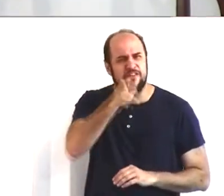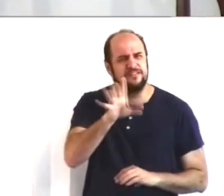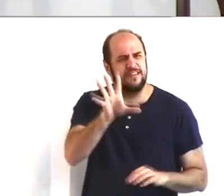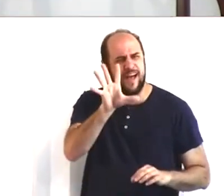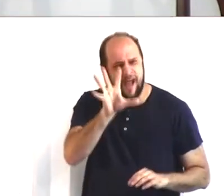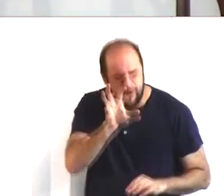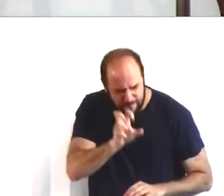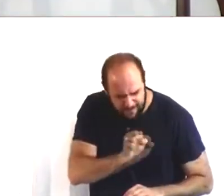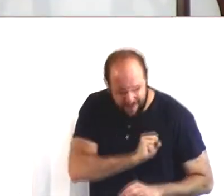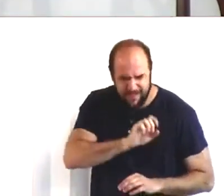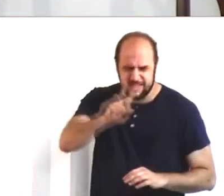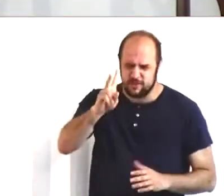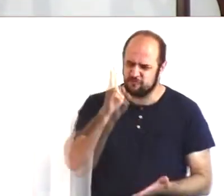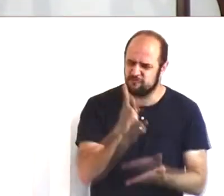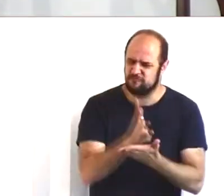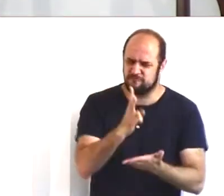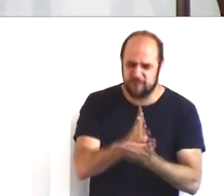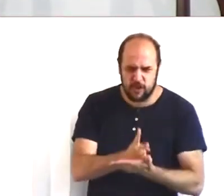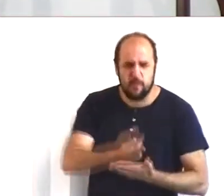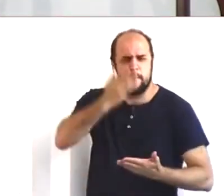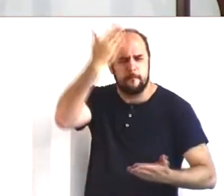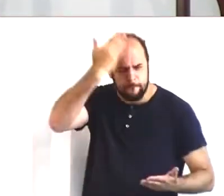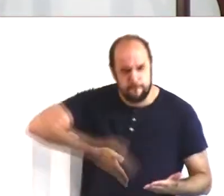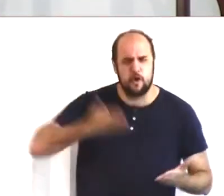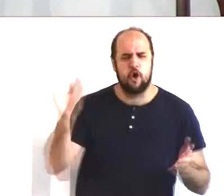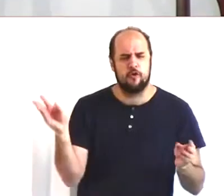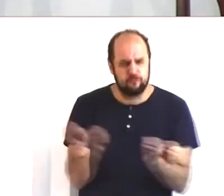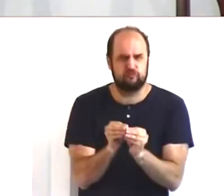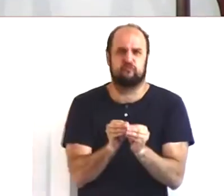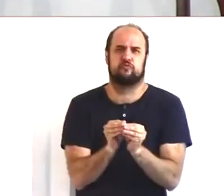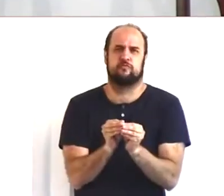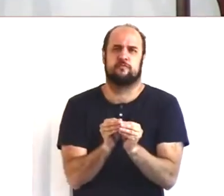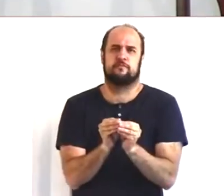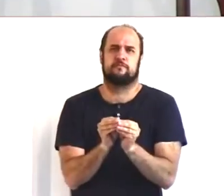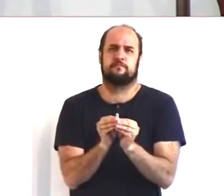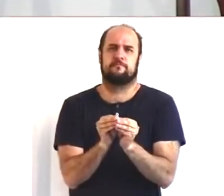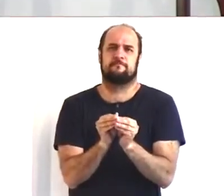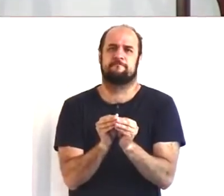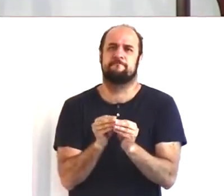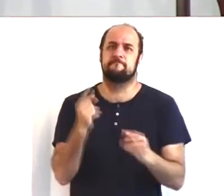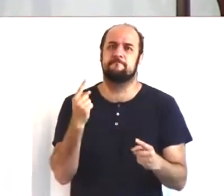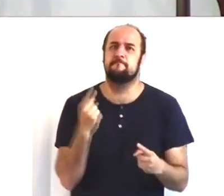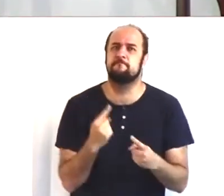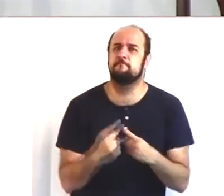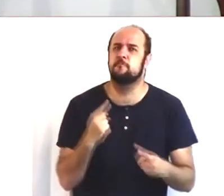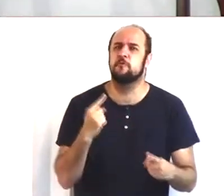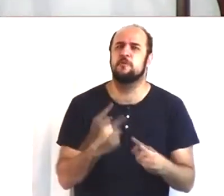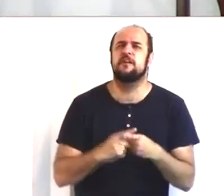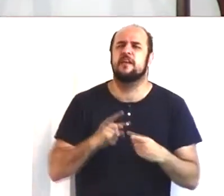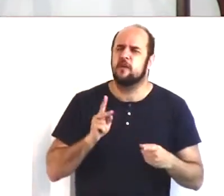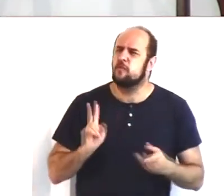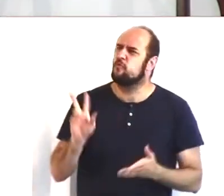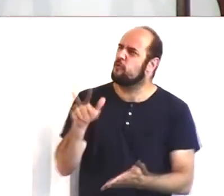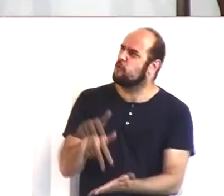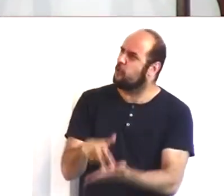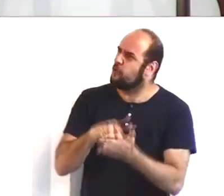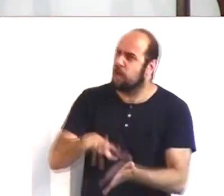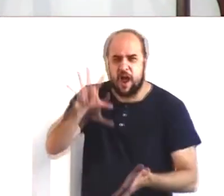nas provações, porque o amor a Deus nas provações é a nota máxima para o